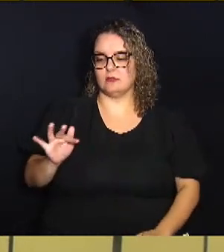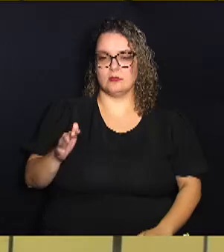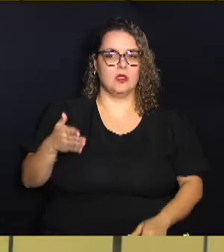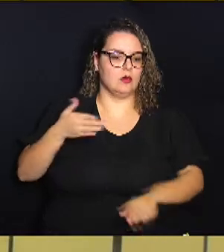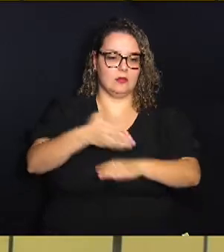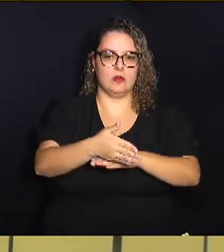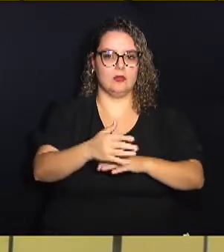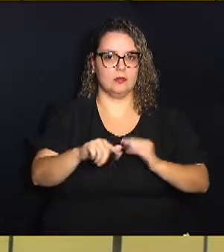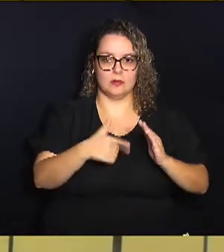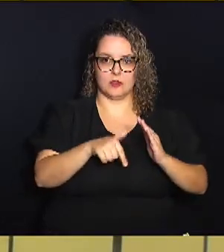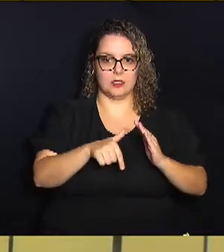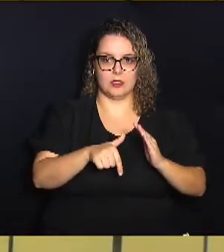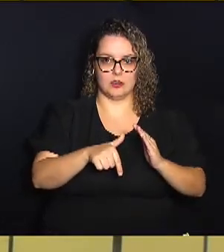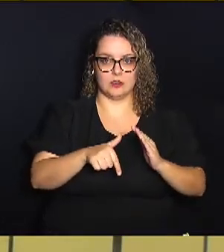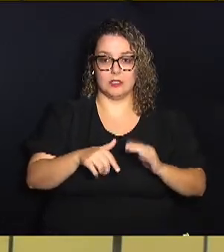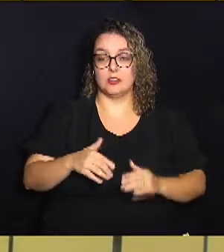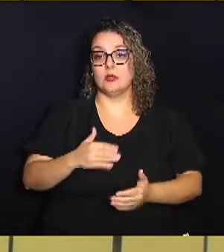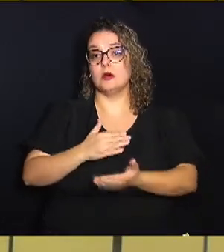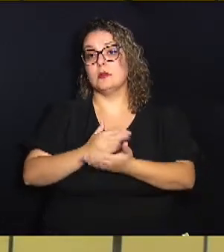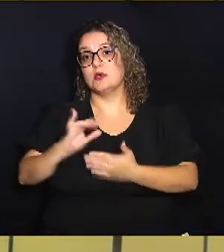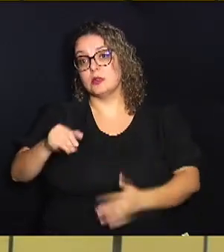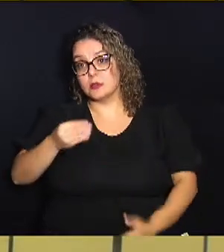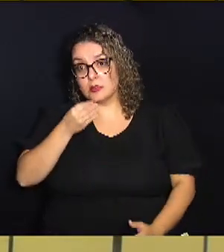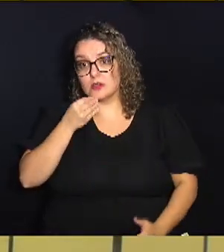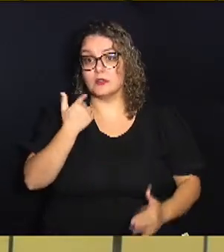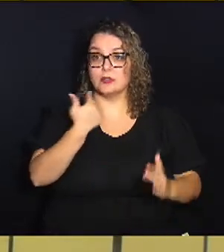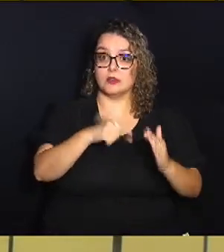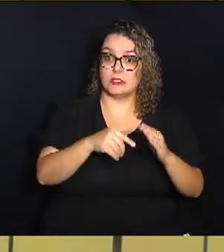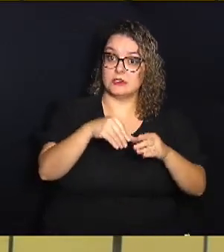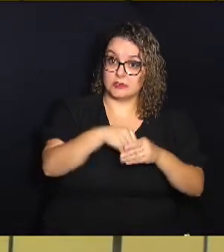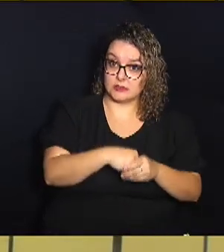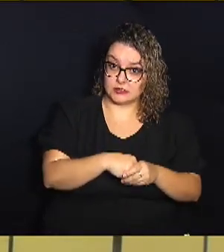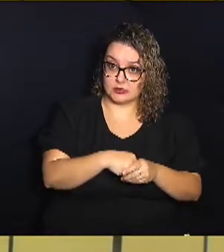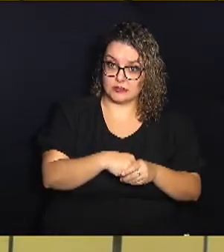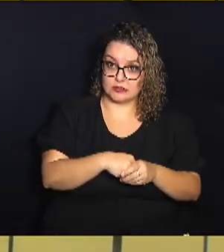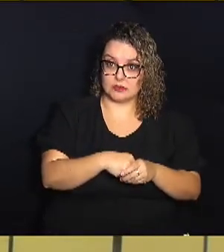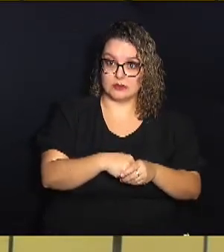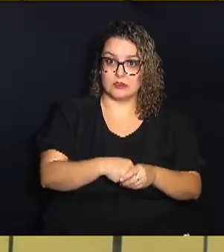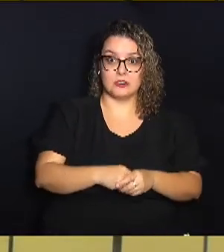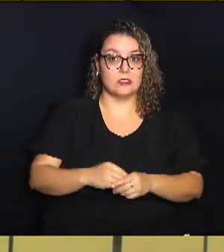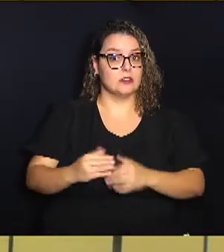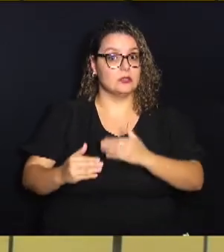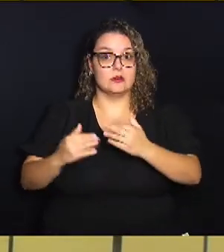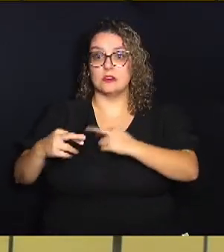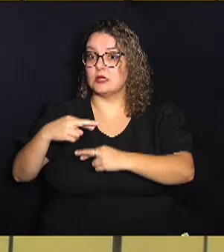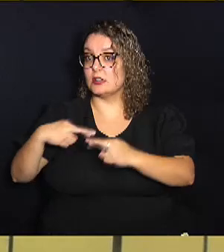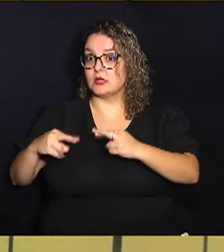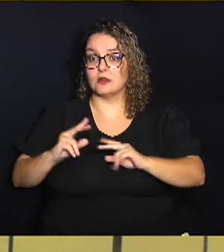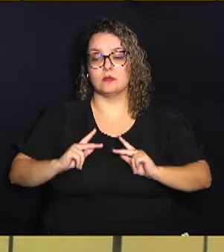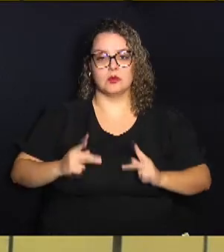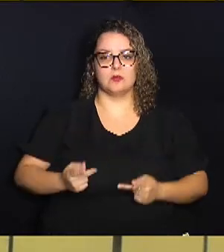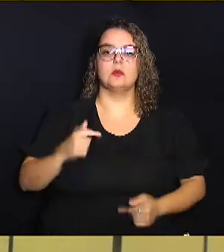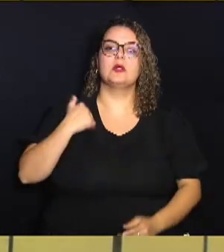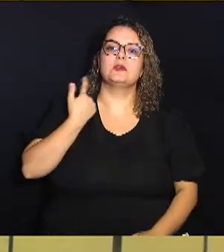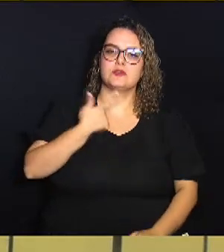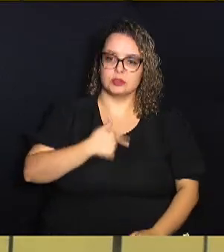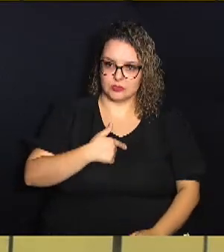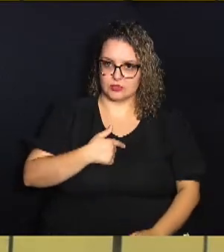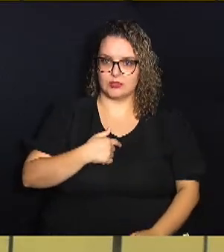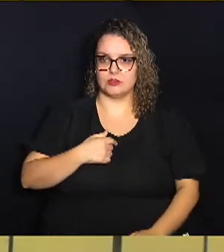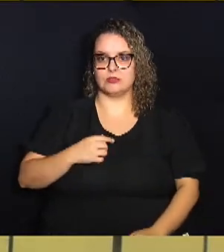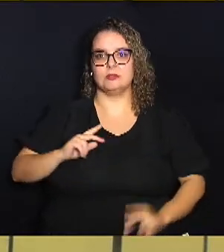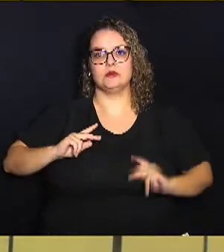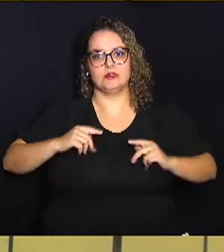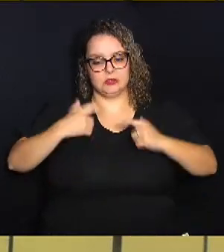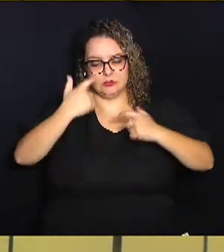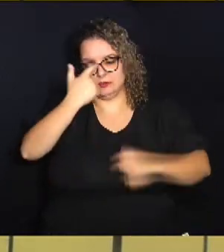o home office já. Então ela começou com a oportunidade de trabalho dentro do home office. Então ela não construiu relações humanas, mas nós somos seres sociais.